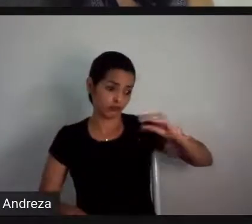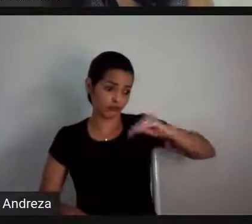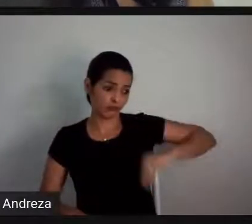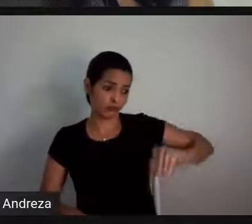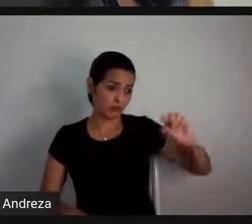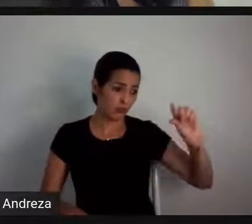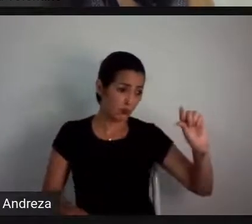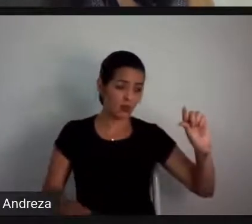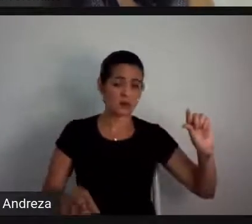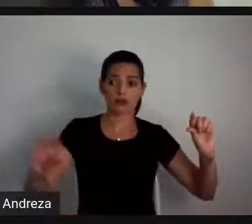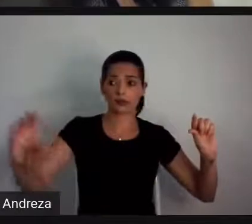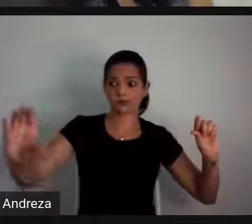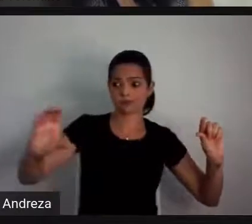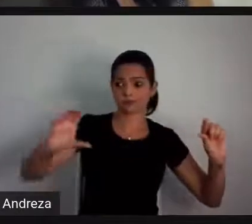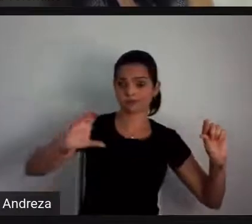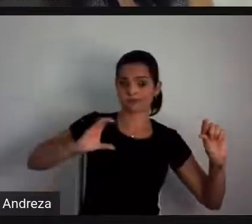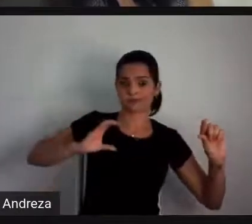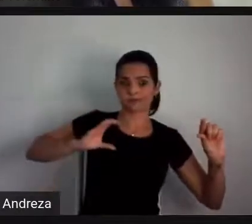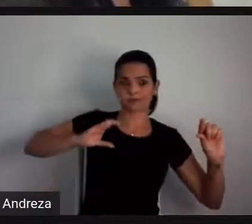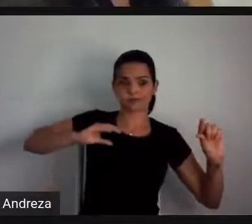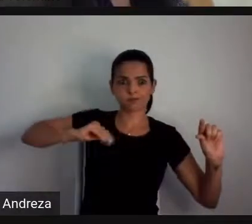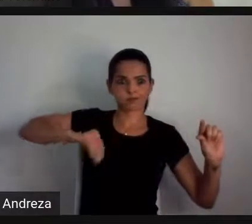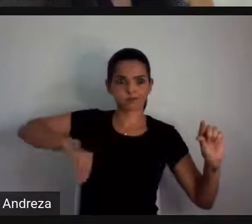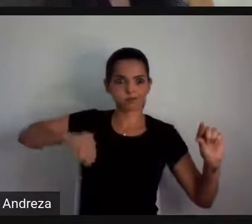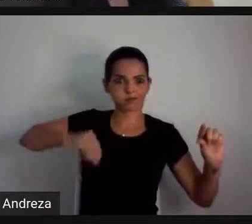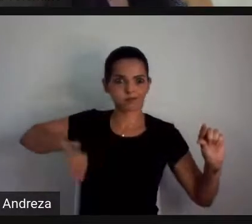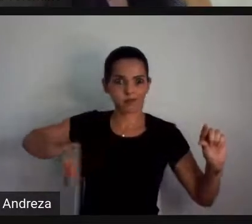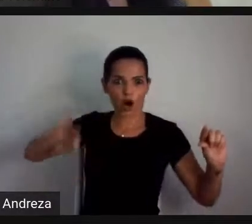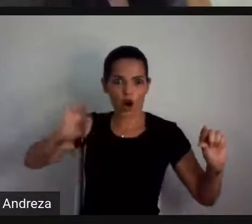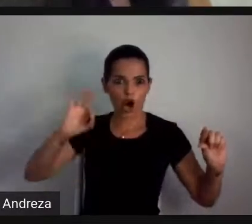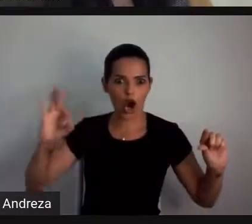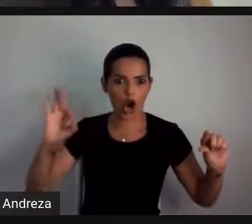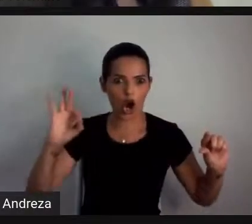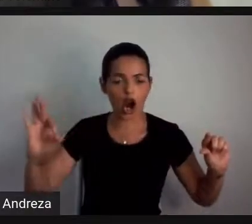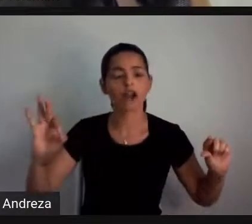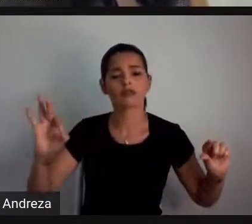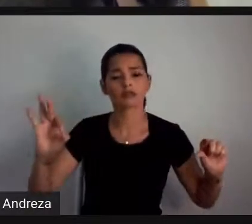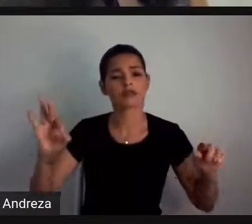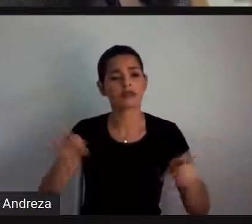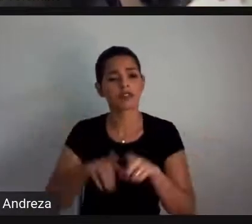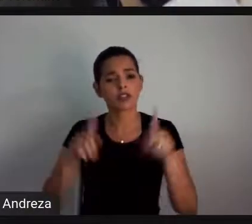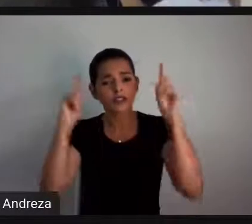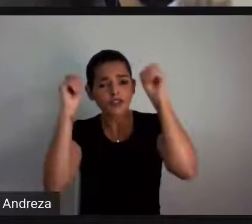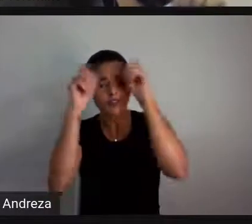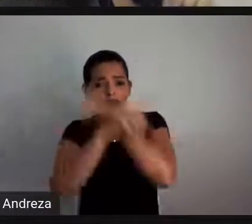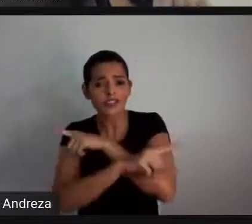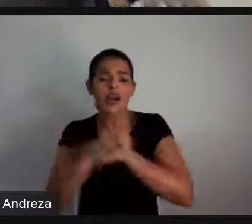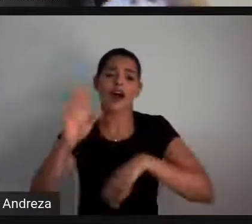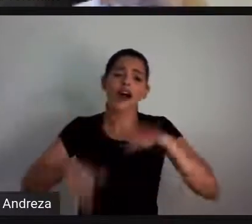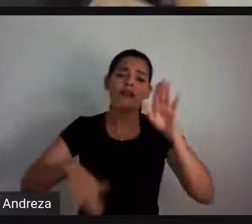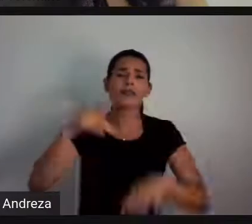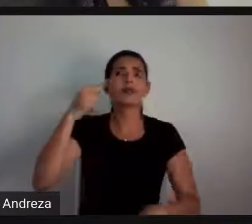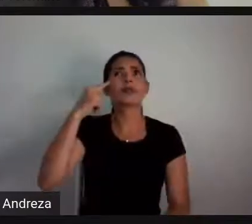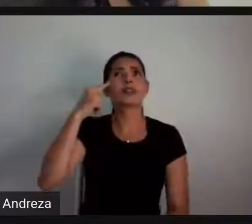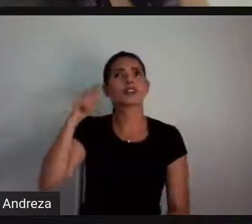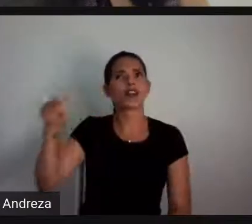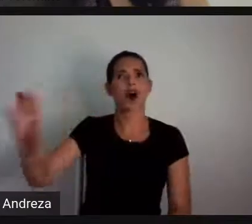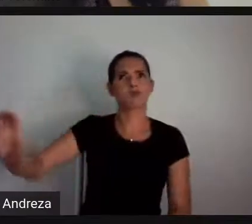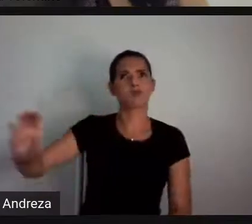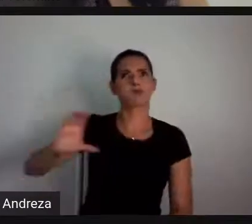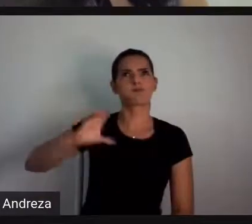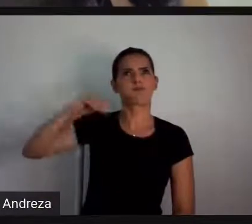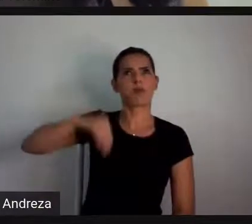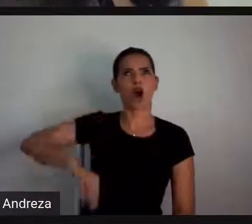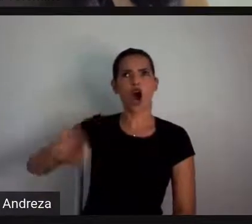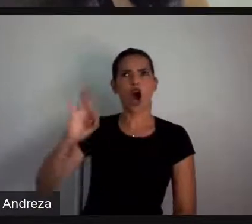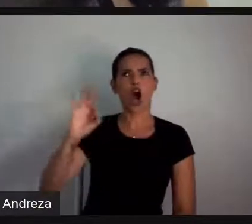quem ganha muito, sabe? Às vezes a gente tem a ilusão também que quem ganha muito tem mais facilidade. Isso não é uma verdade.